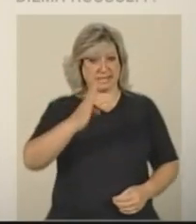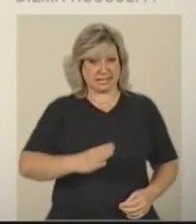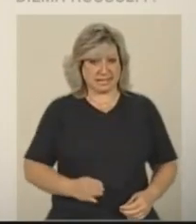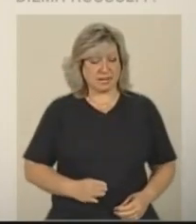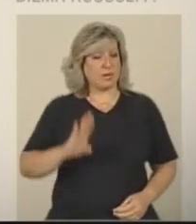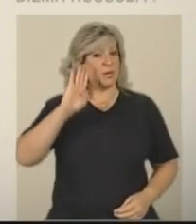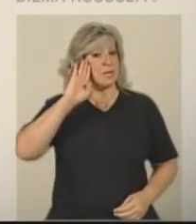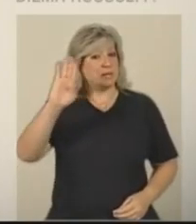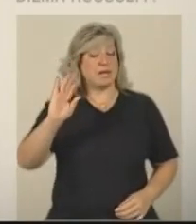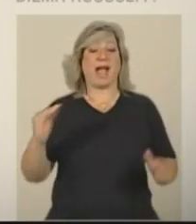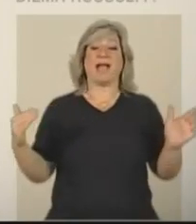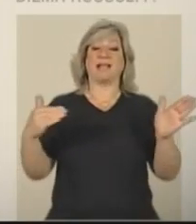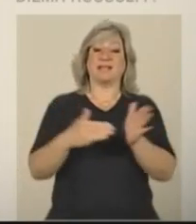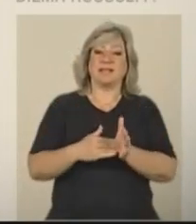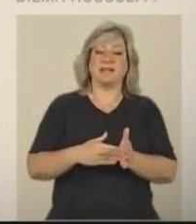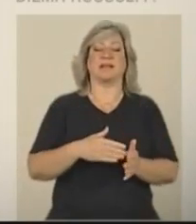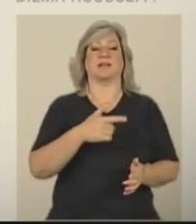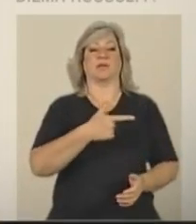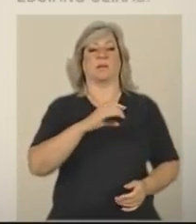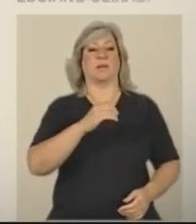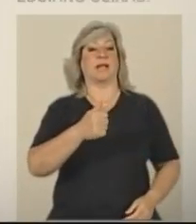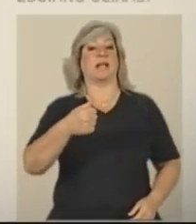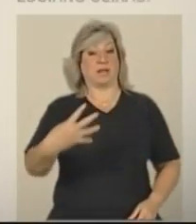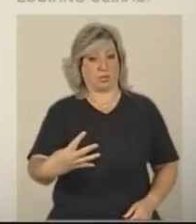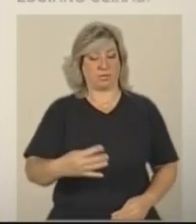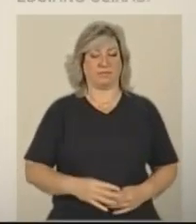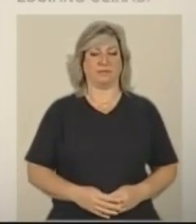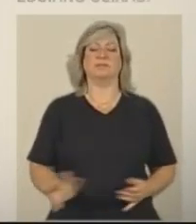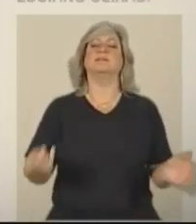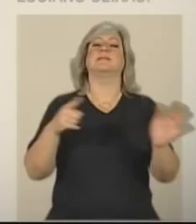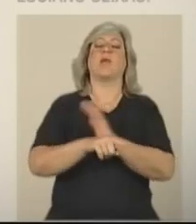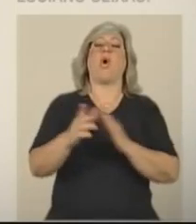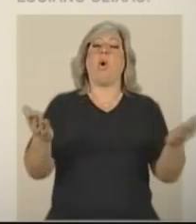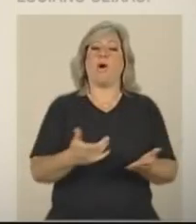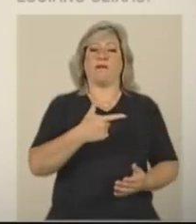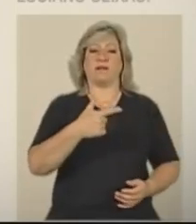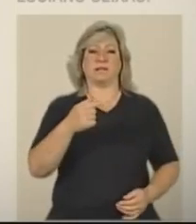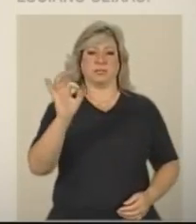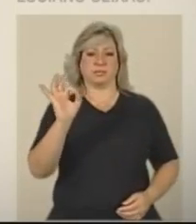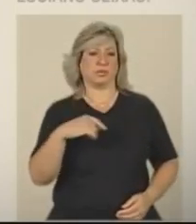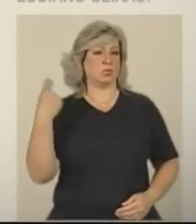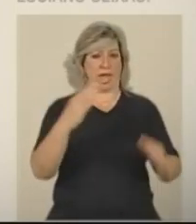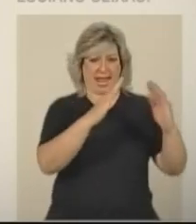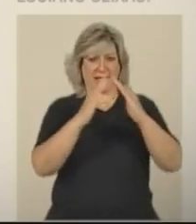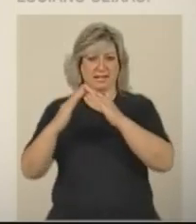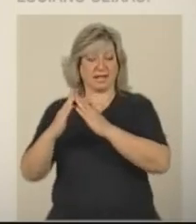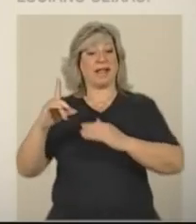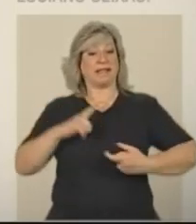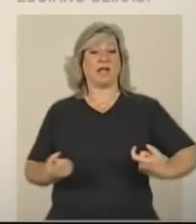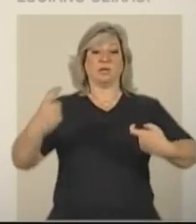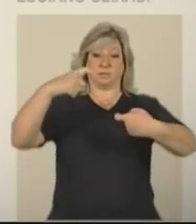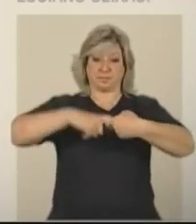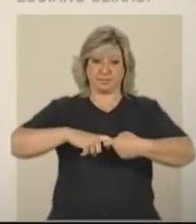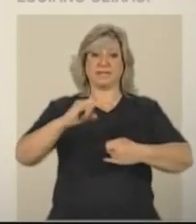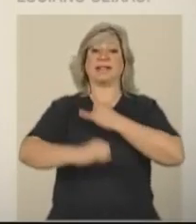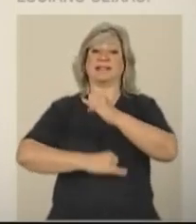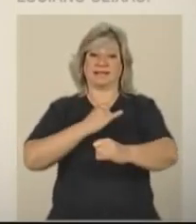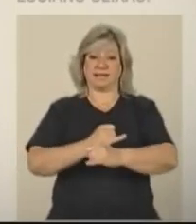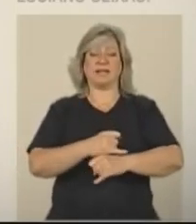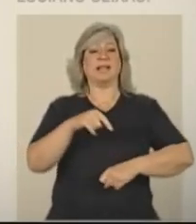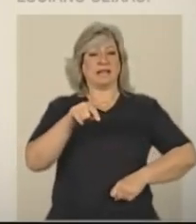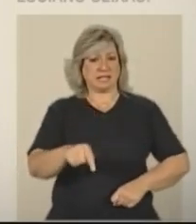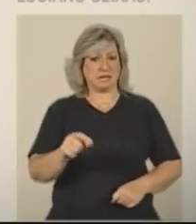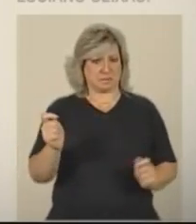no máximo até 2014. Hoje, 27% das nossas casas têm conexão com a internet. Esse número